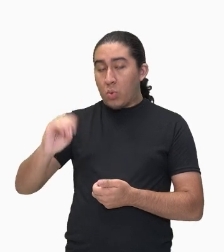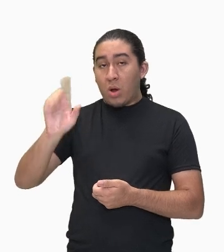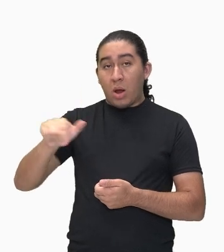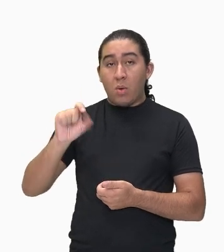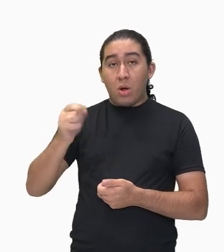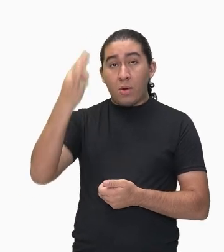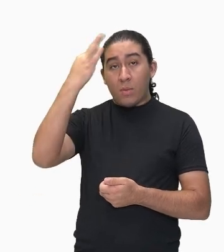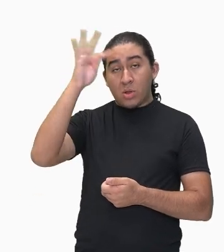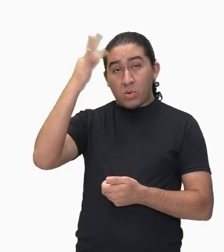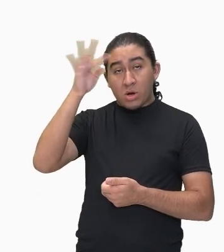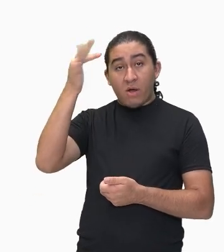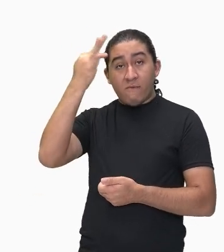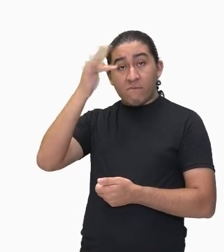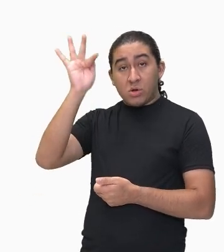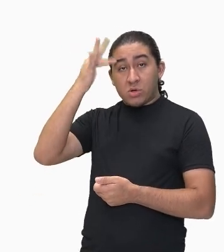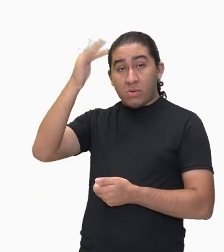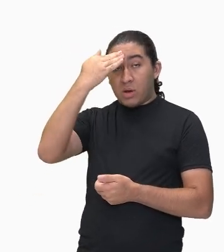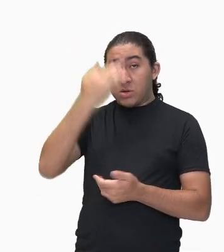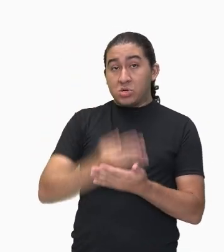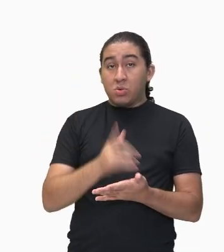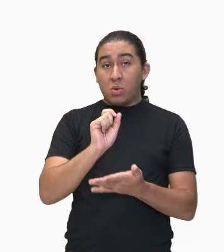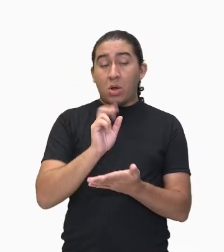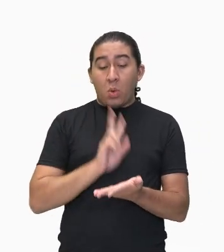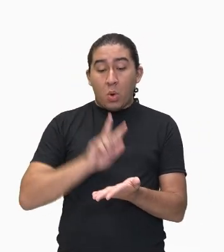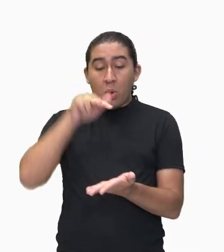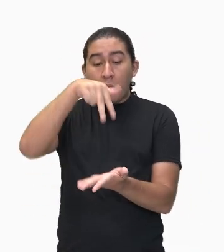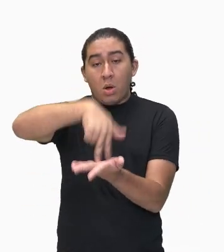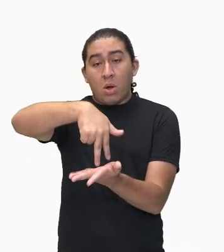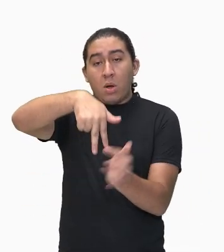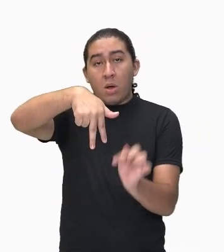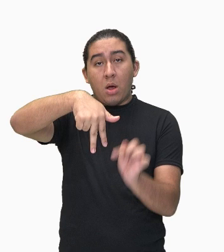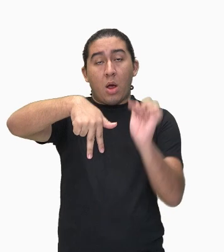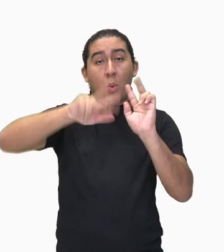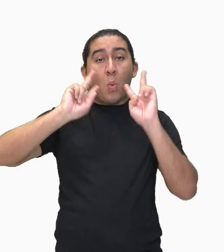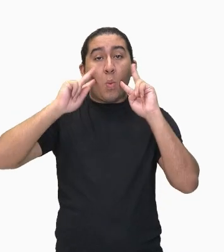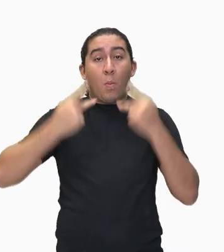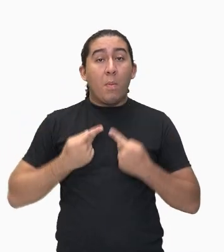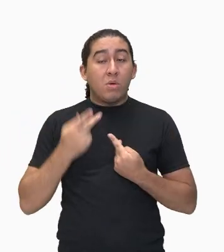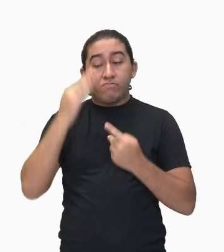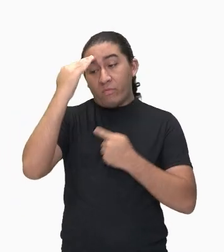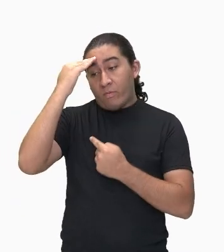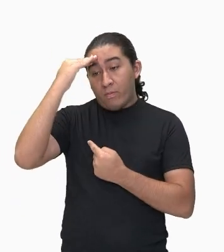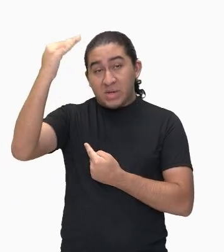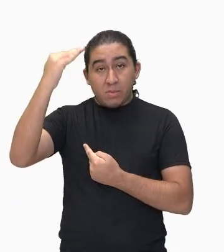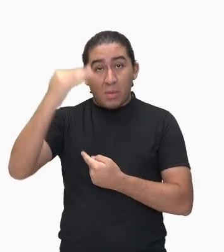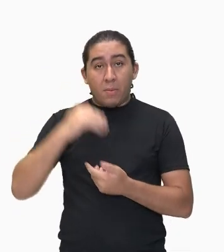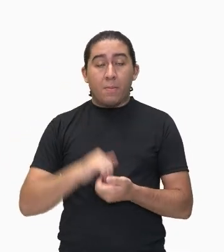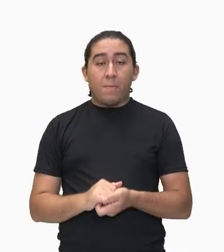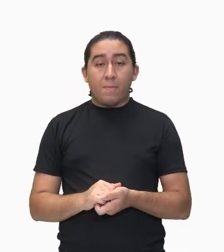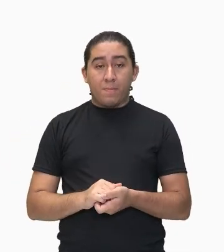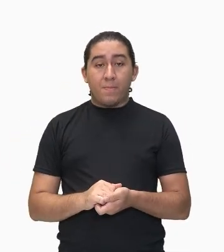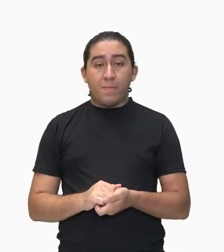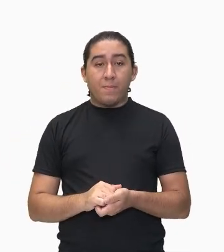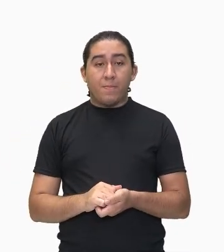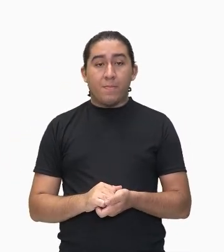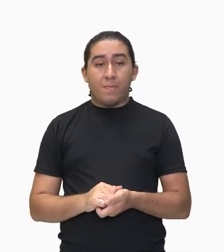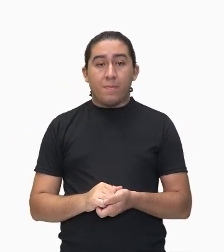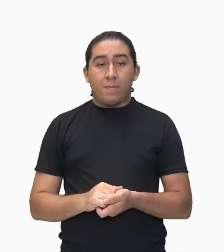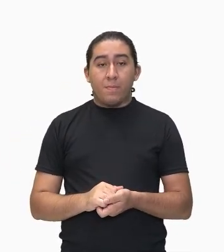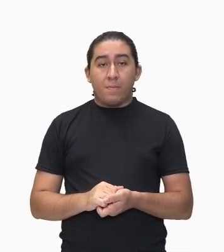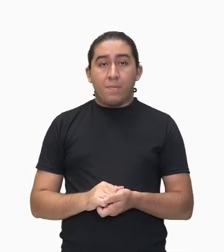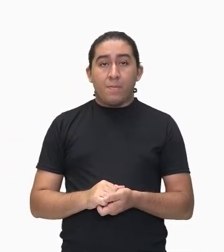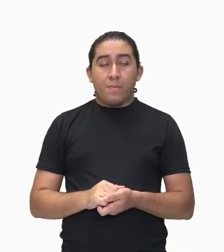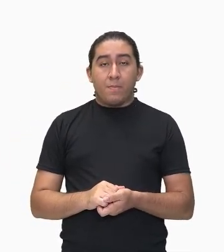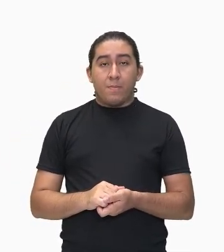corrente filosófica que acredita que o homem é o centro de tudo. Isso é contra, né? Isso vai de